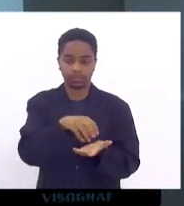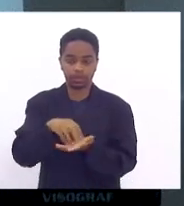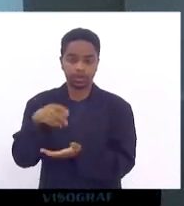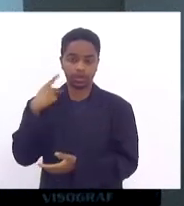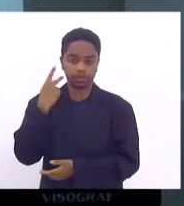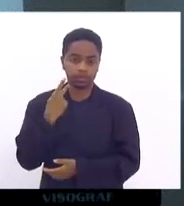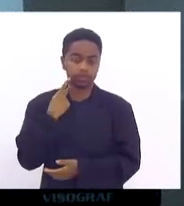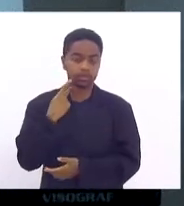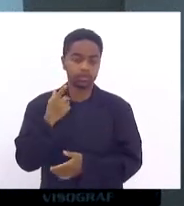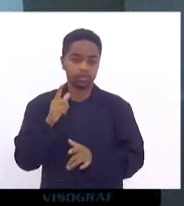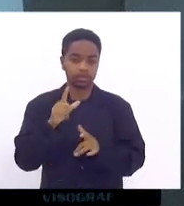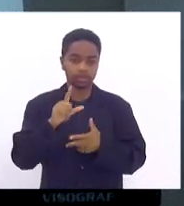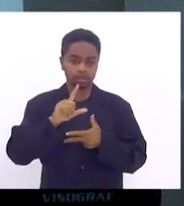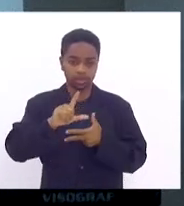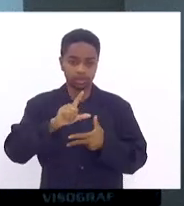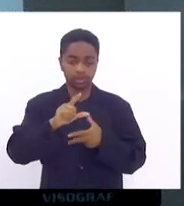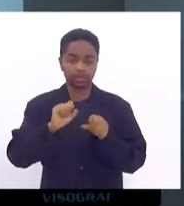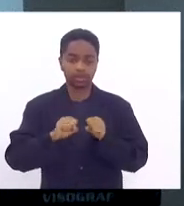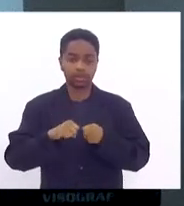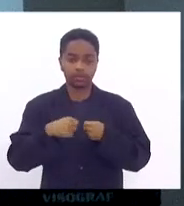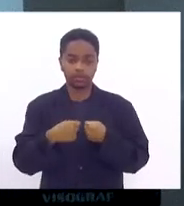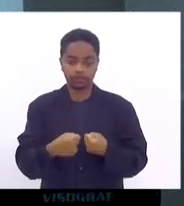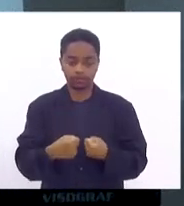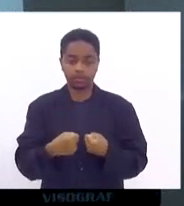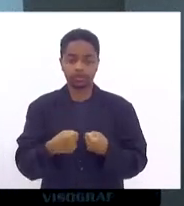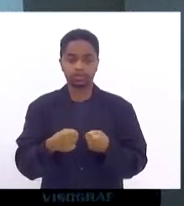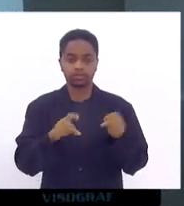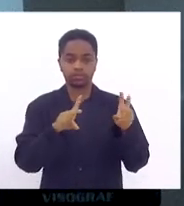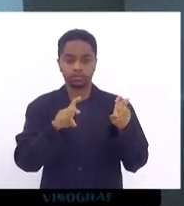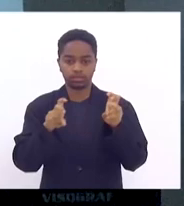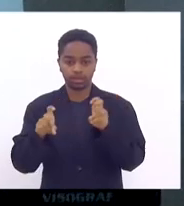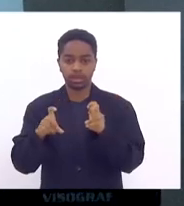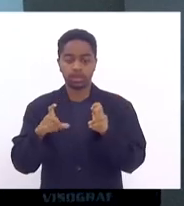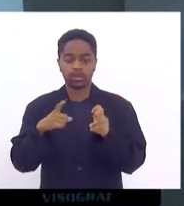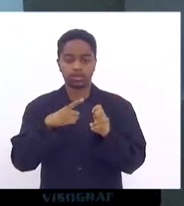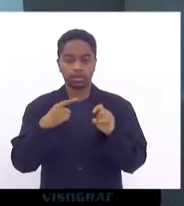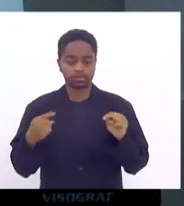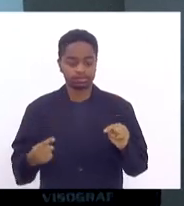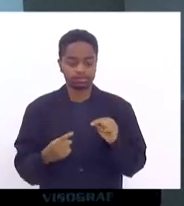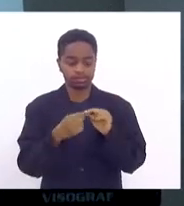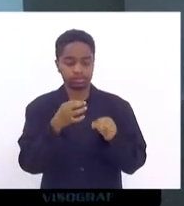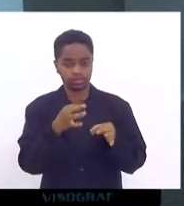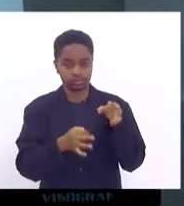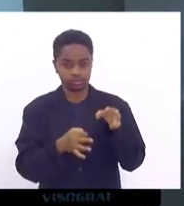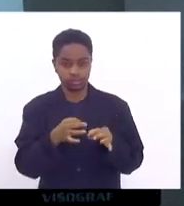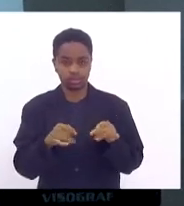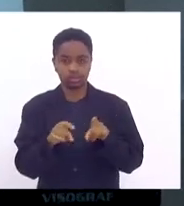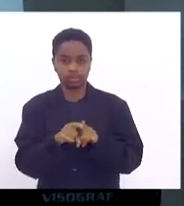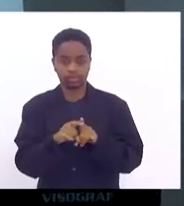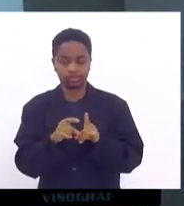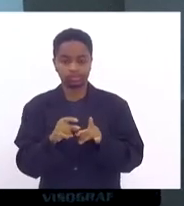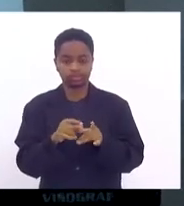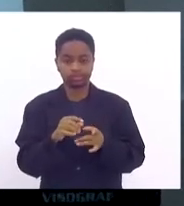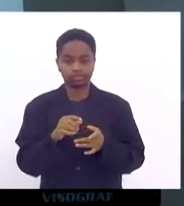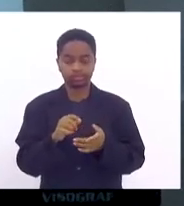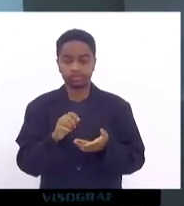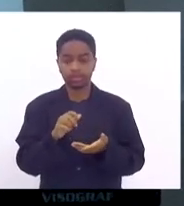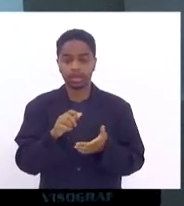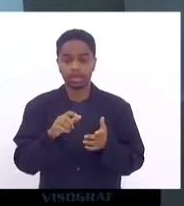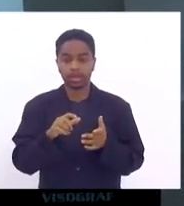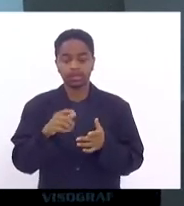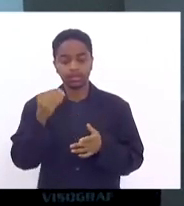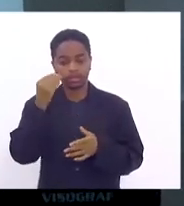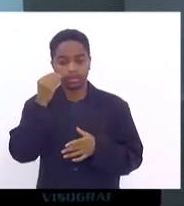legislativas paraa defesa das prerrogativas ela vem sendo reconhecida judicialmente né então a legitimidade da mesa para requerer a